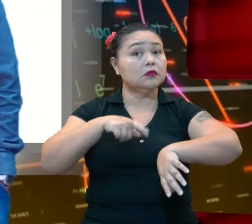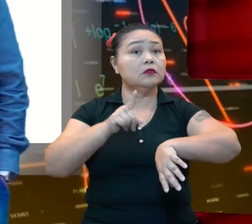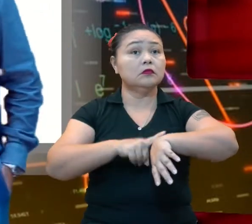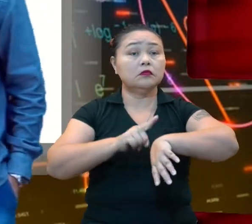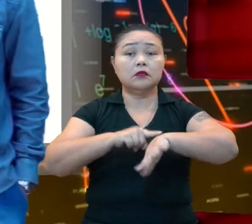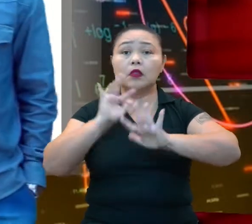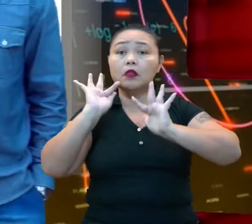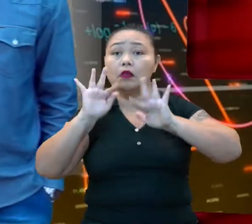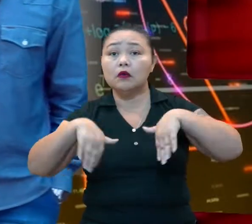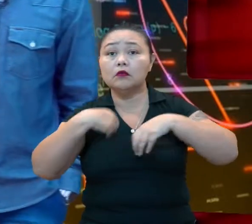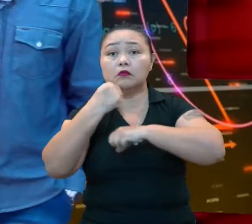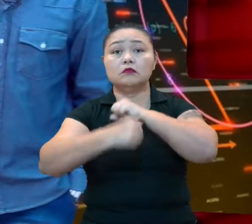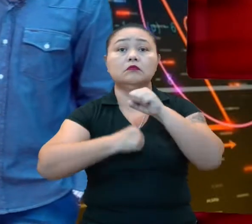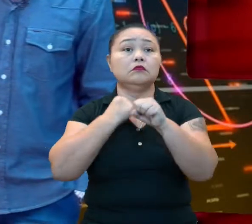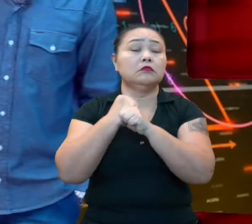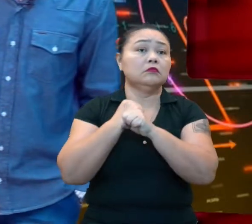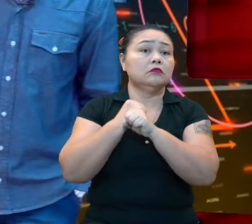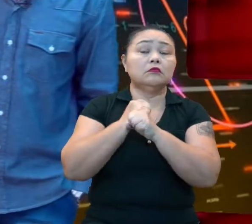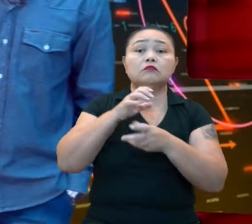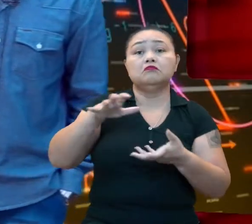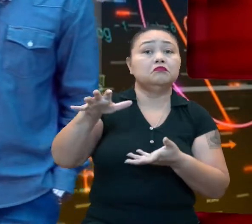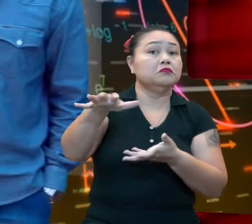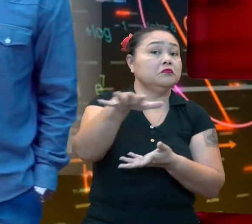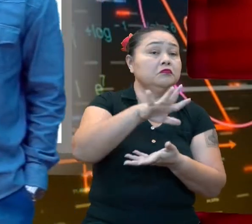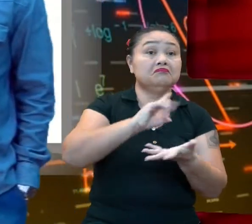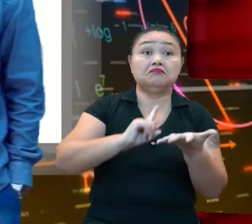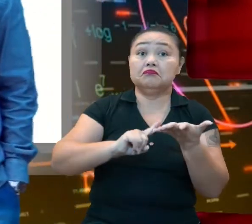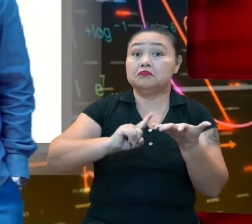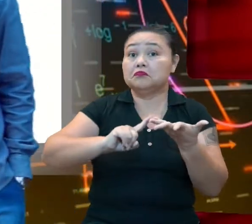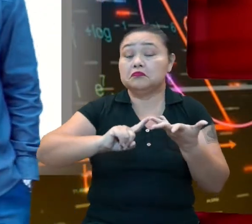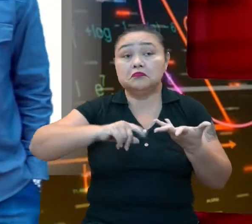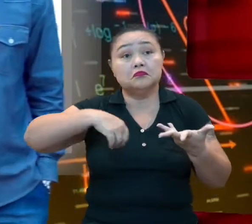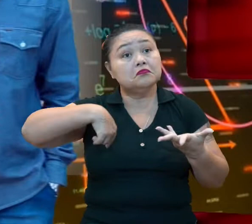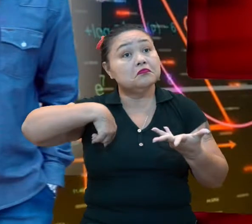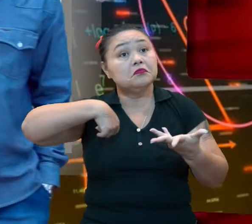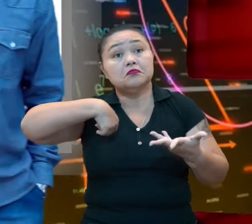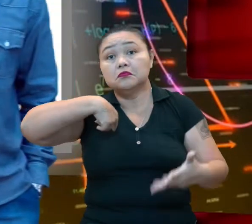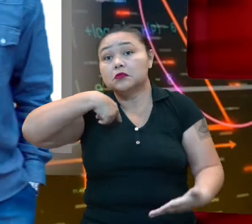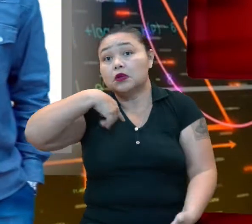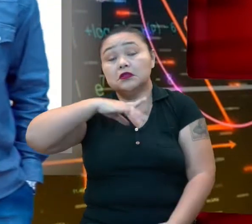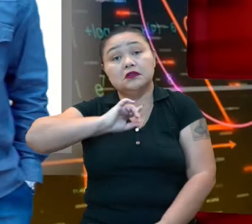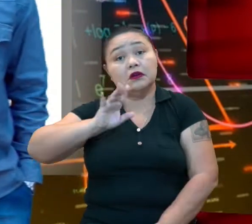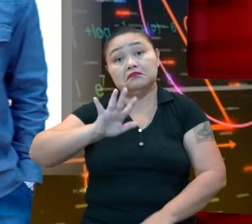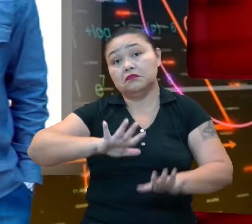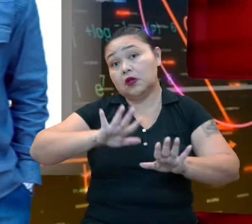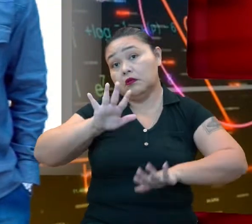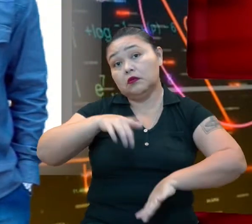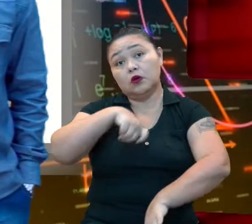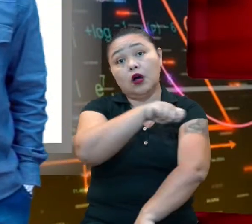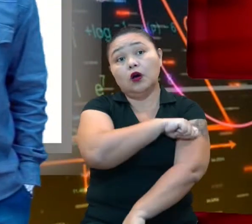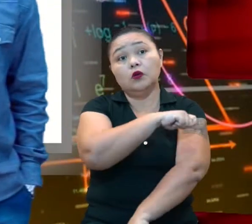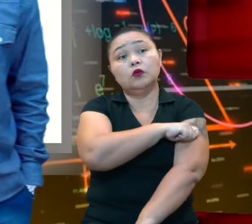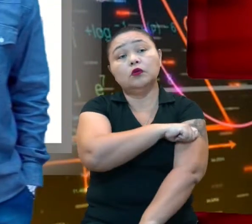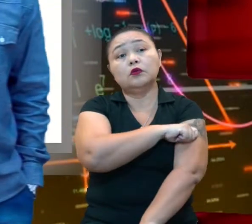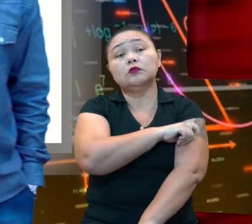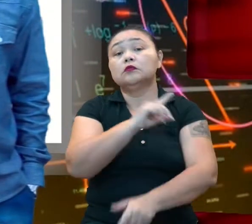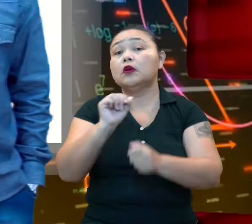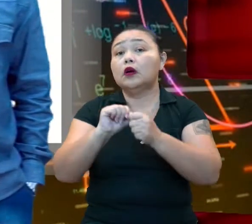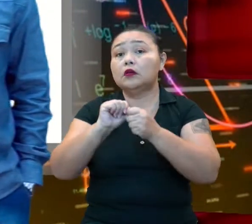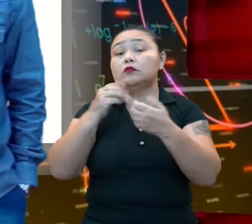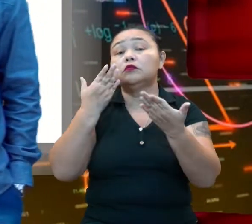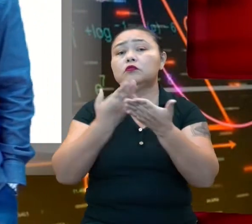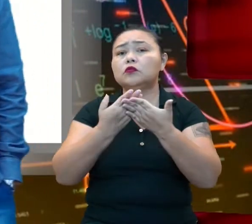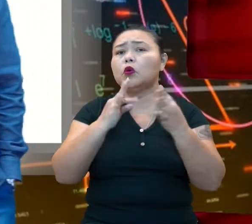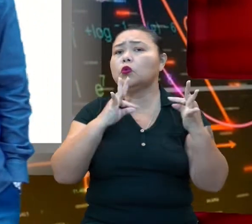ano aí e situações diversas e aí acaba que às vezes o aluno não consegue ser contemplado com todo o